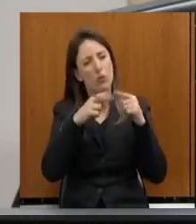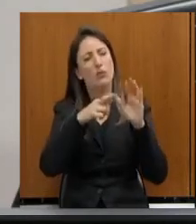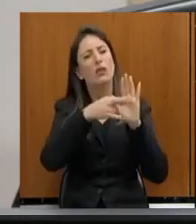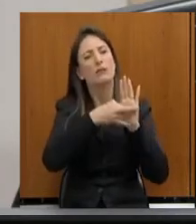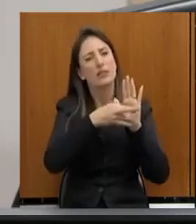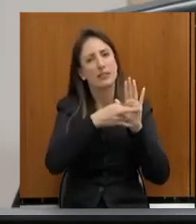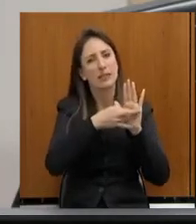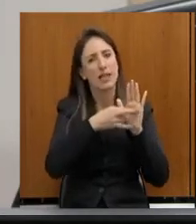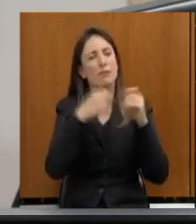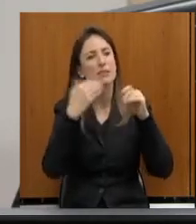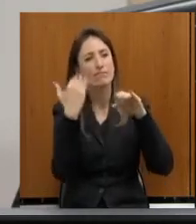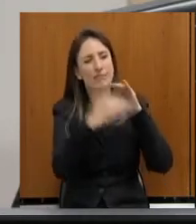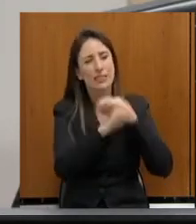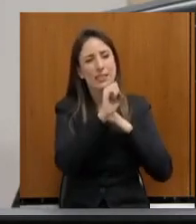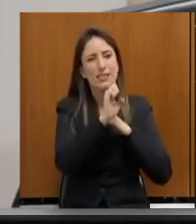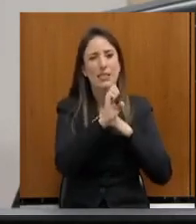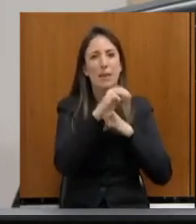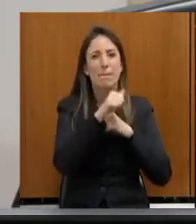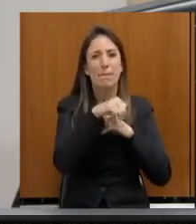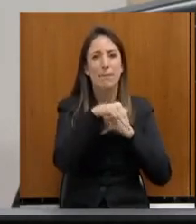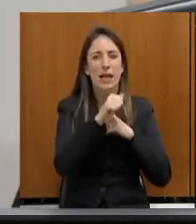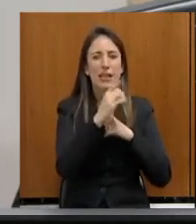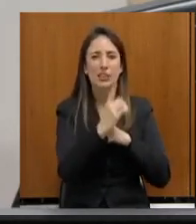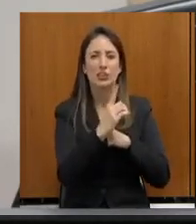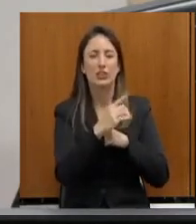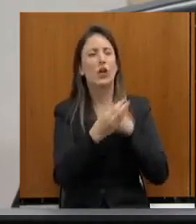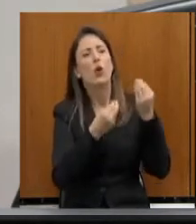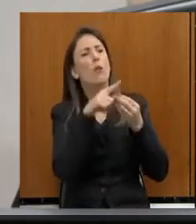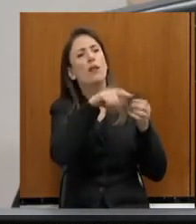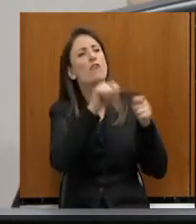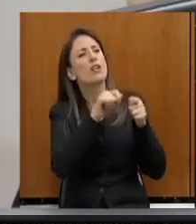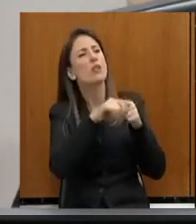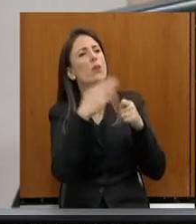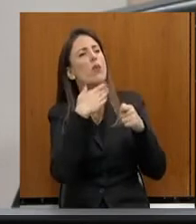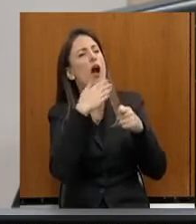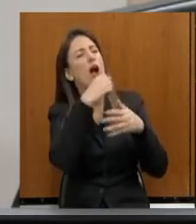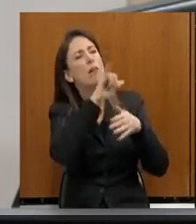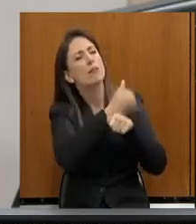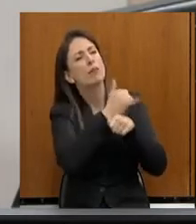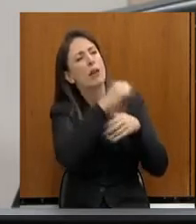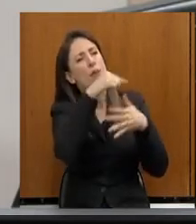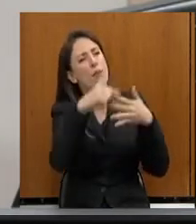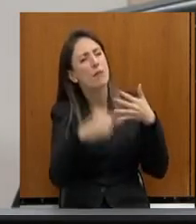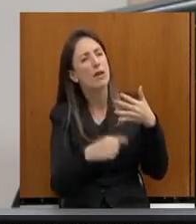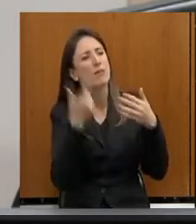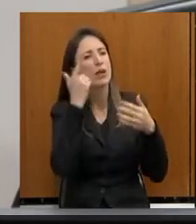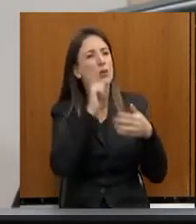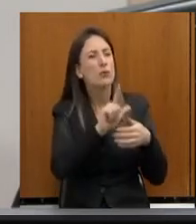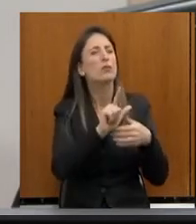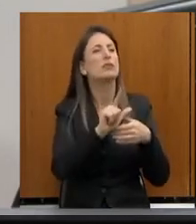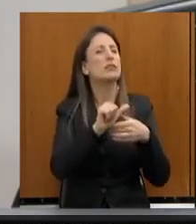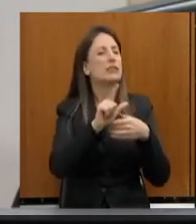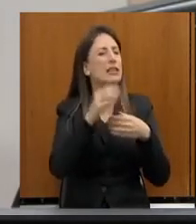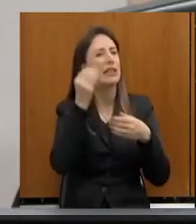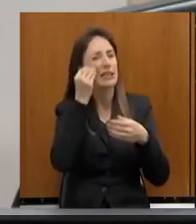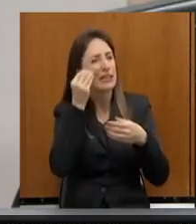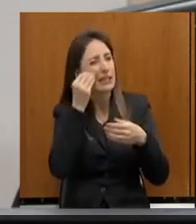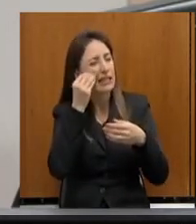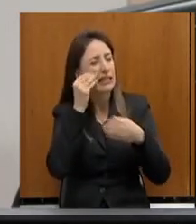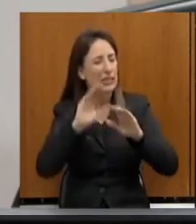seja encaminhada a semad pedindo informações sobre Quais medidas estão sendo adotados por esta secretaria para prevenção e enfrentamento da crise internacional